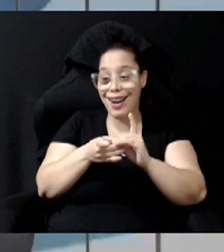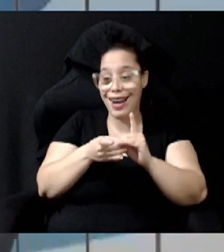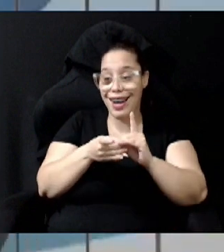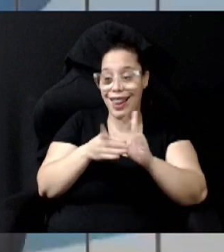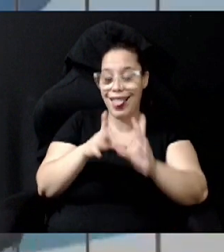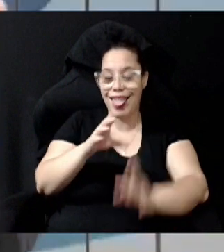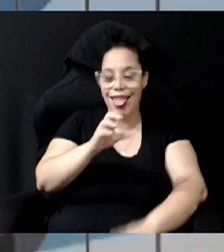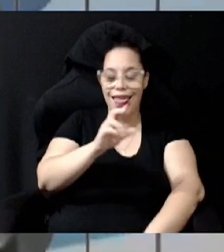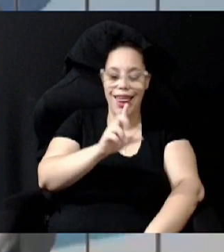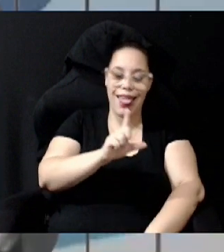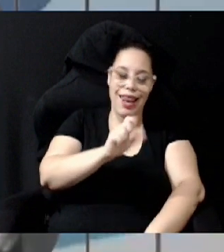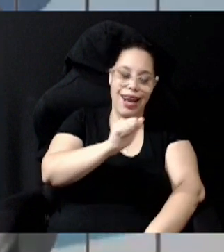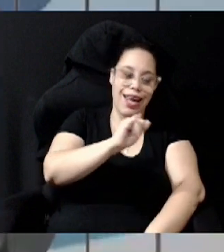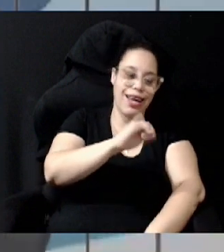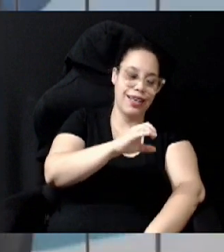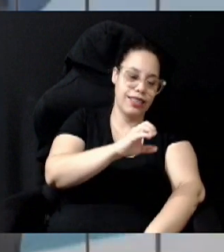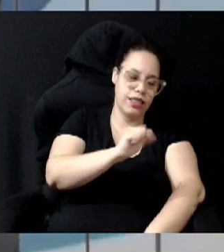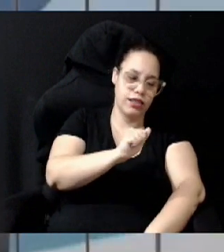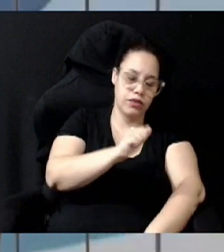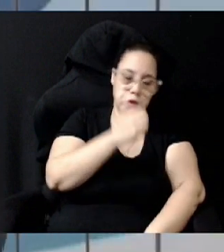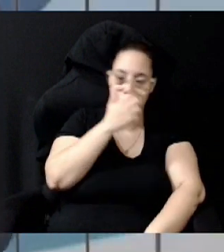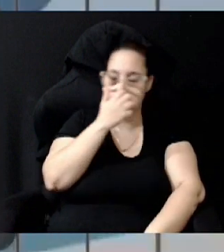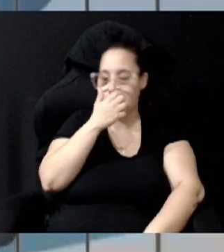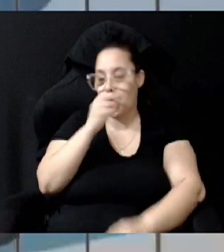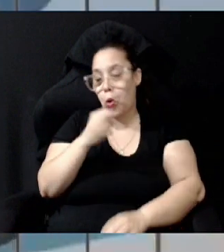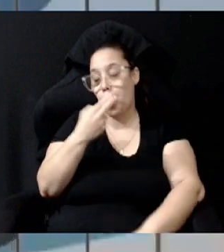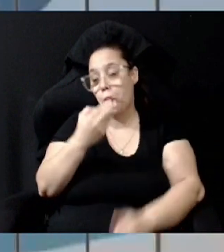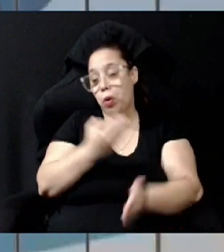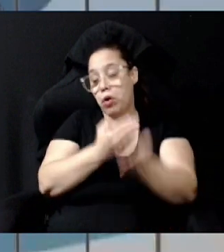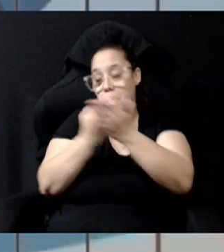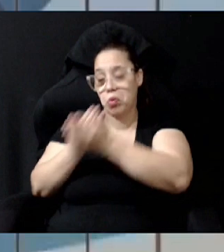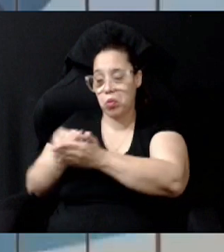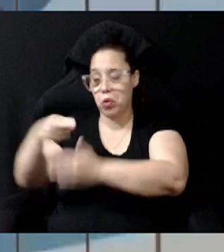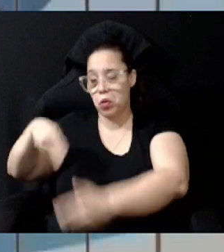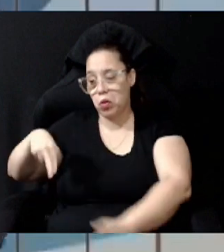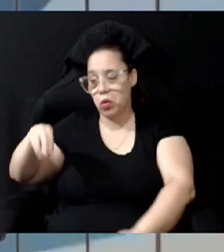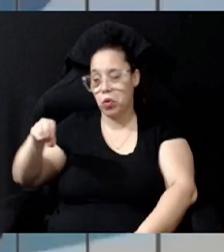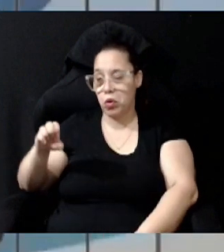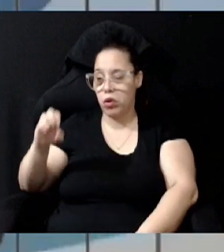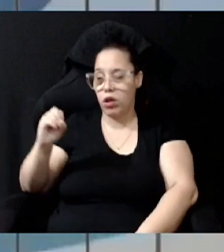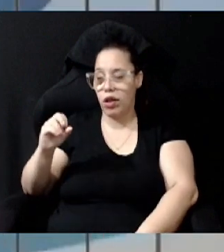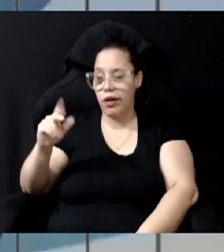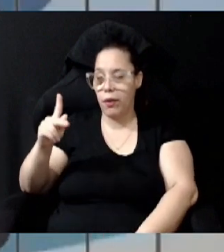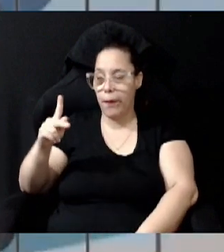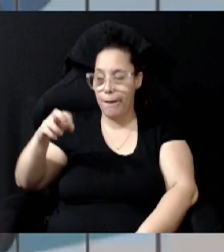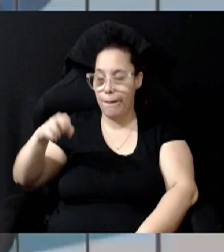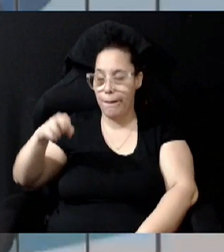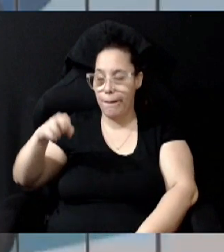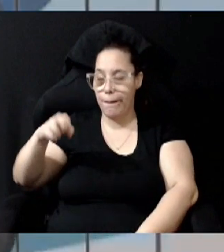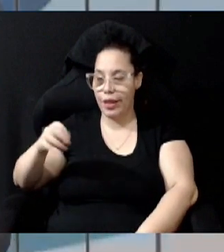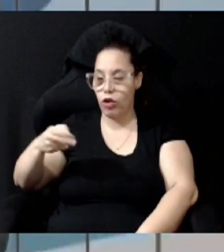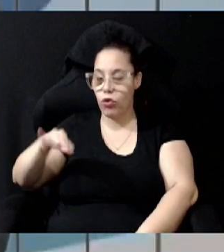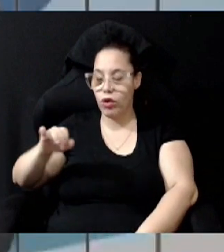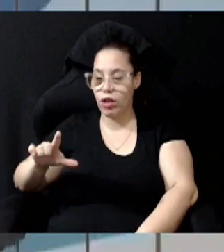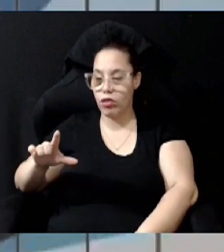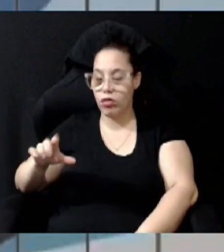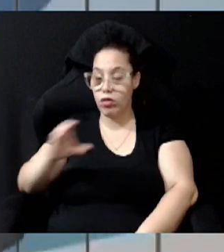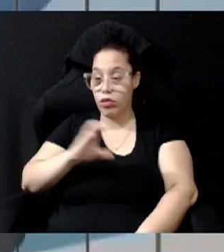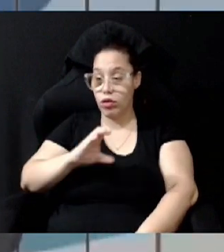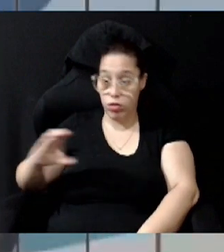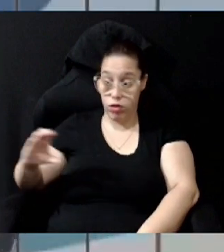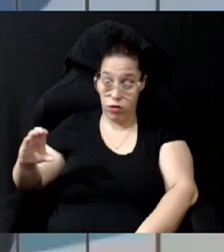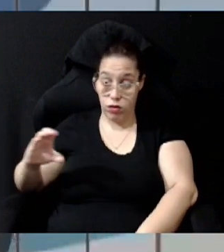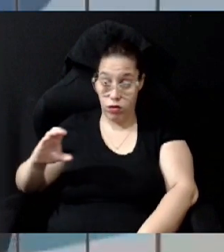neopentecostal, ou teocrática neopentecostal. E grande parte da Igreja Católica, muito especialmente o pessoal da